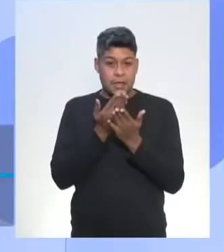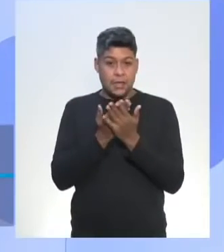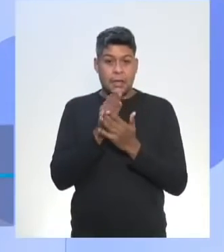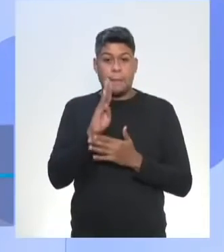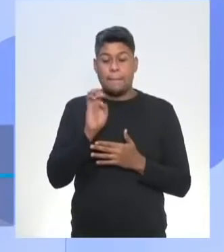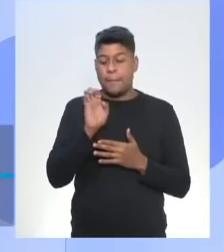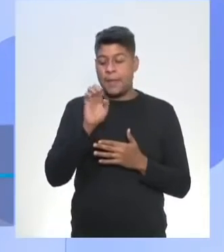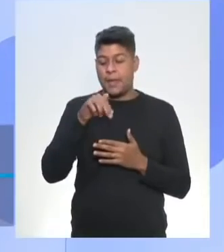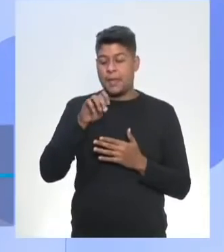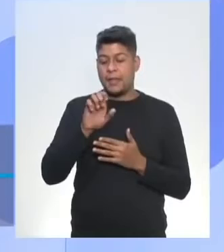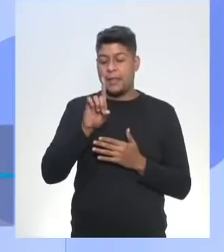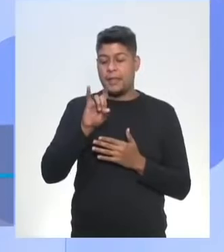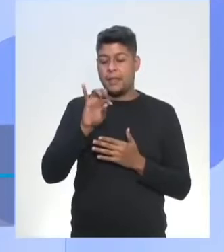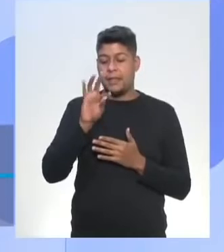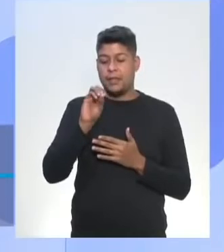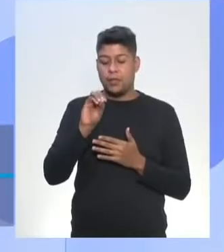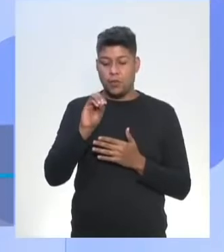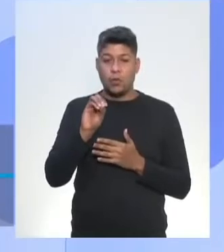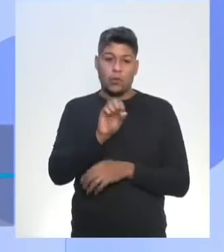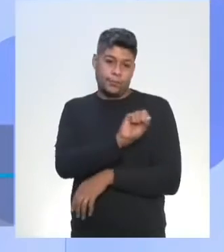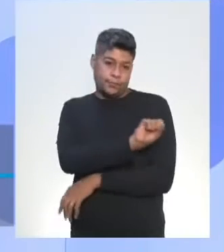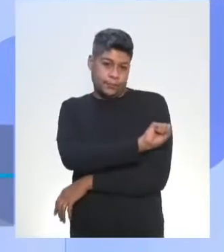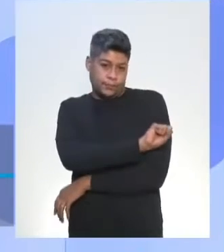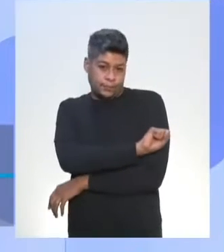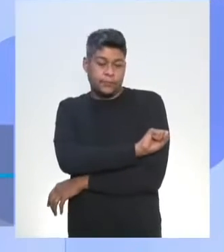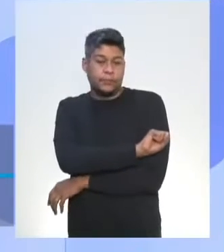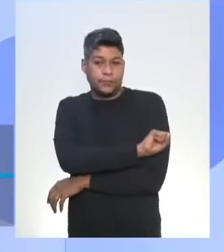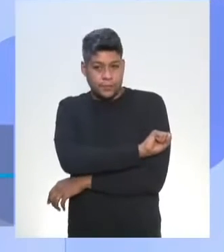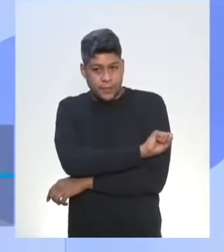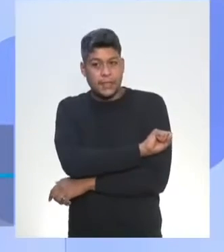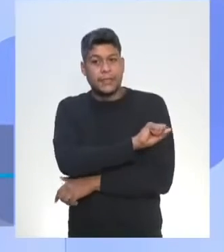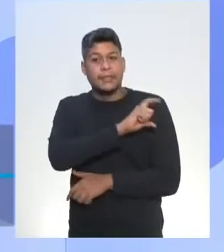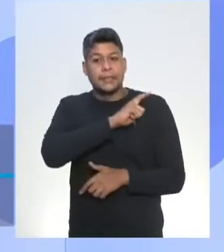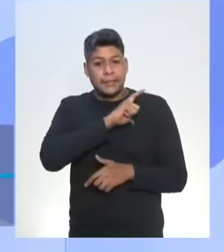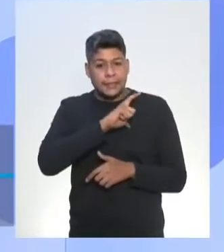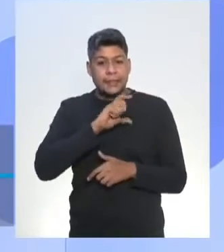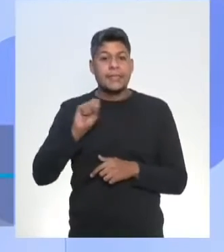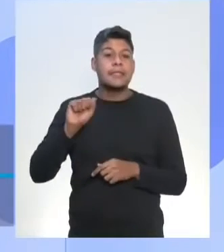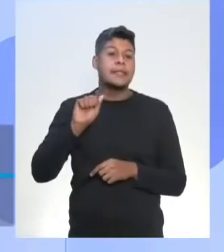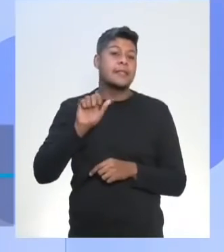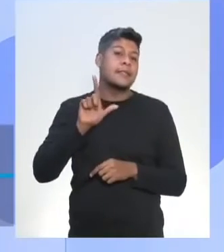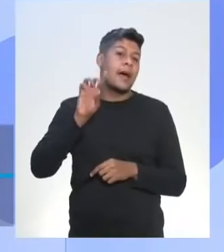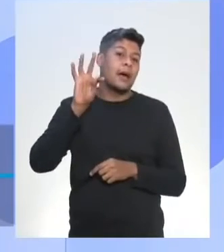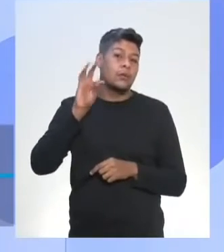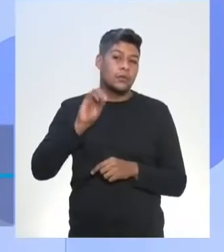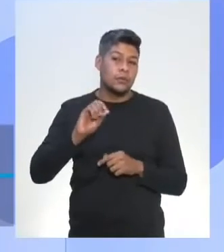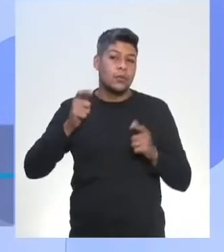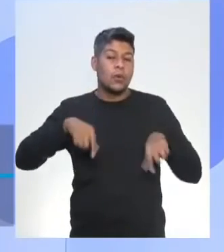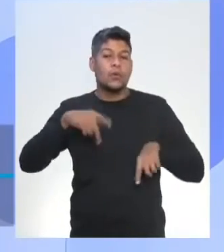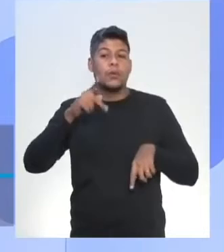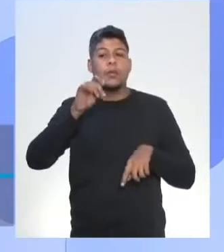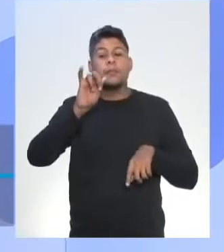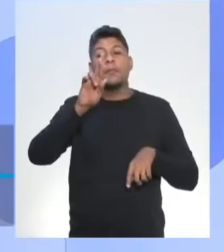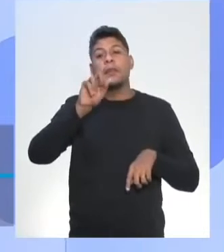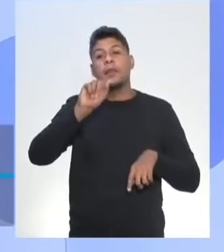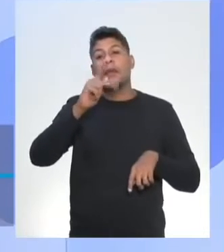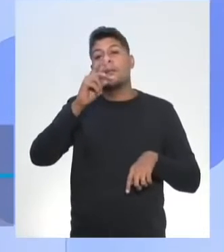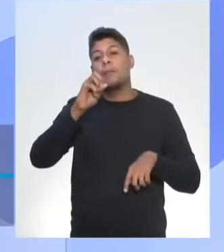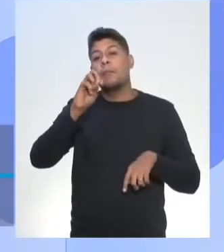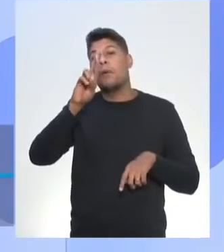Benedicto Rodrigues do 8º ano B lá de Salto de Pirapora a